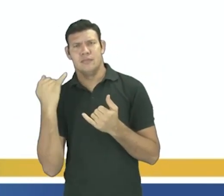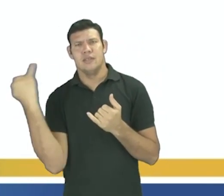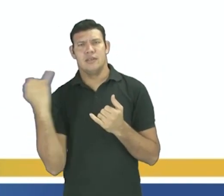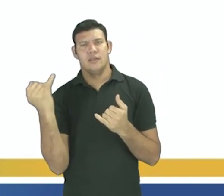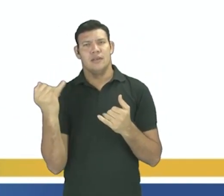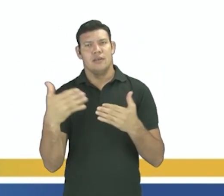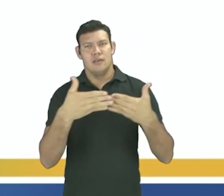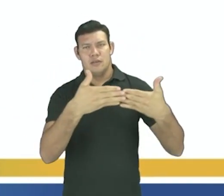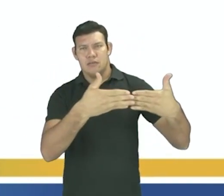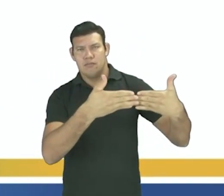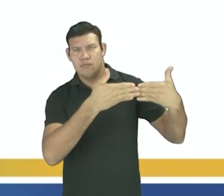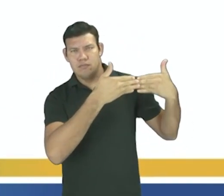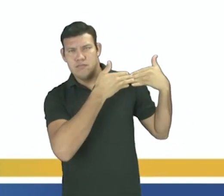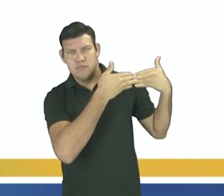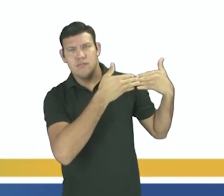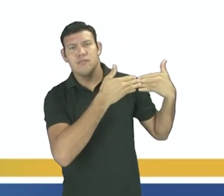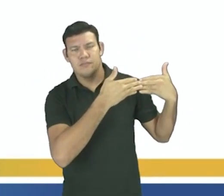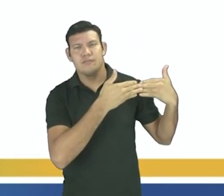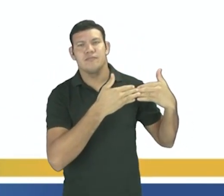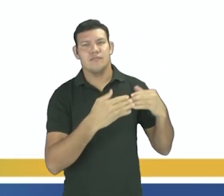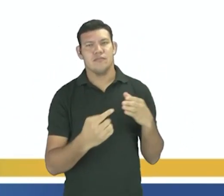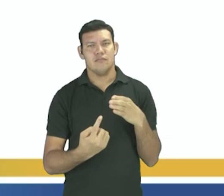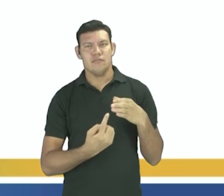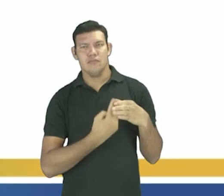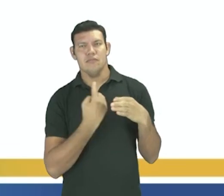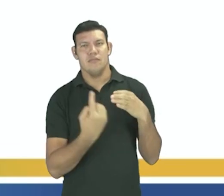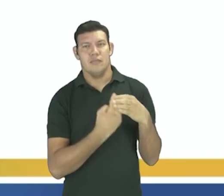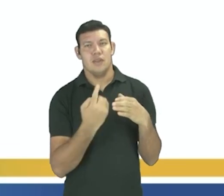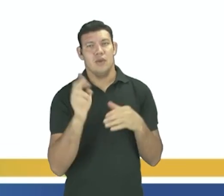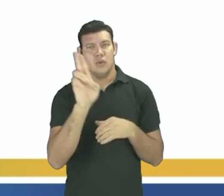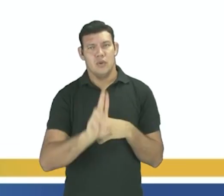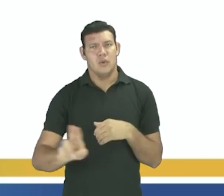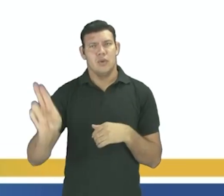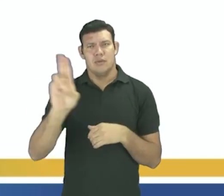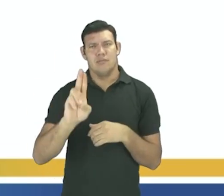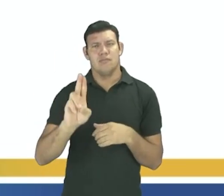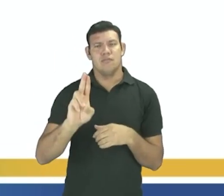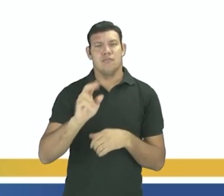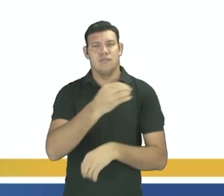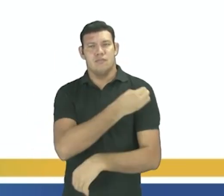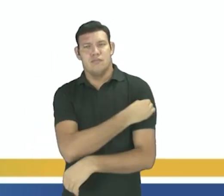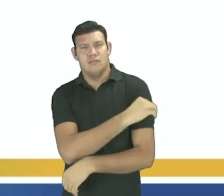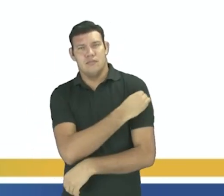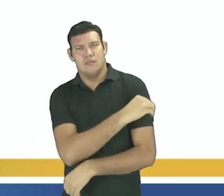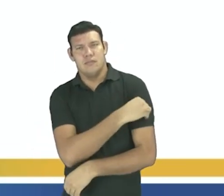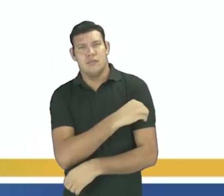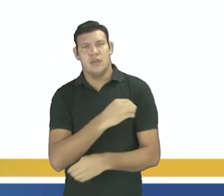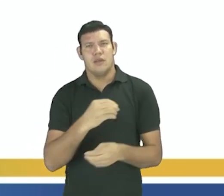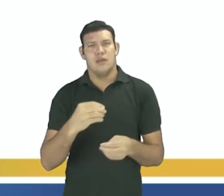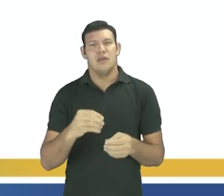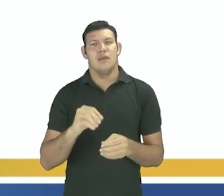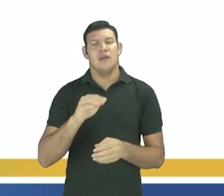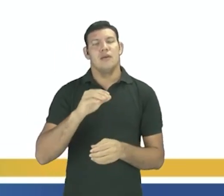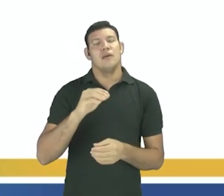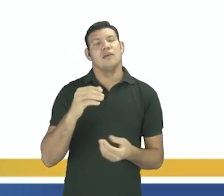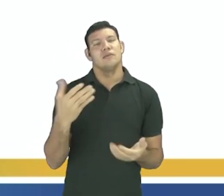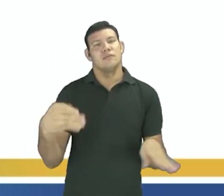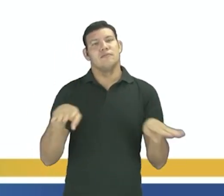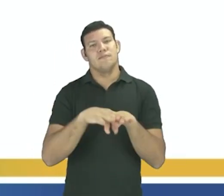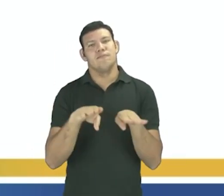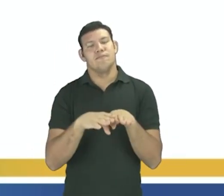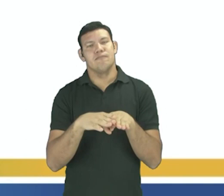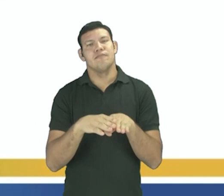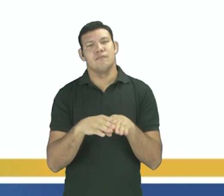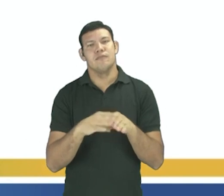isolamento social, do uso de máscara, utilização do álcool em gel, para a não proliferação desse vírus que infelizmente nos trancou em